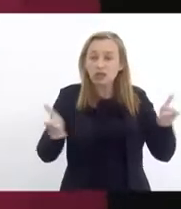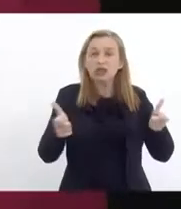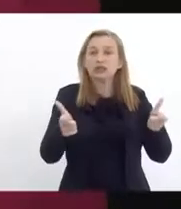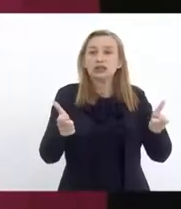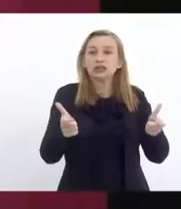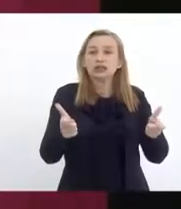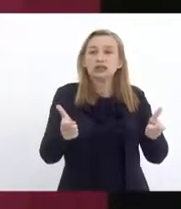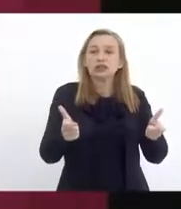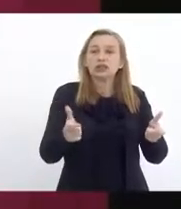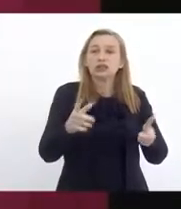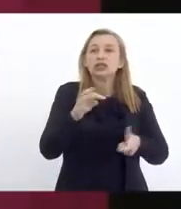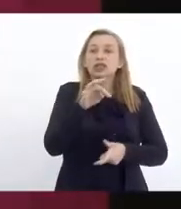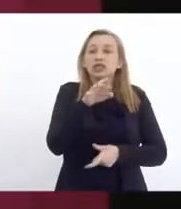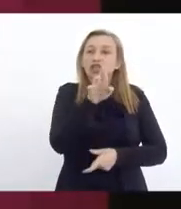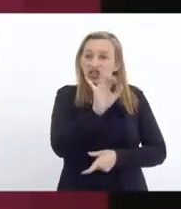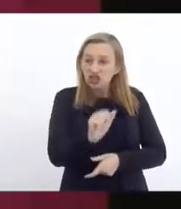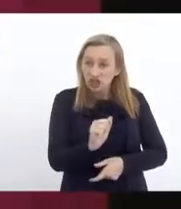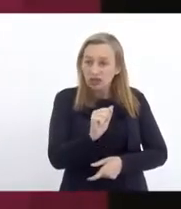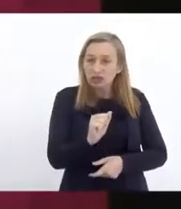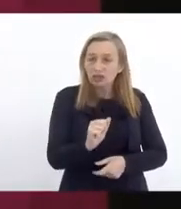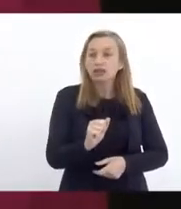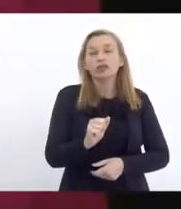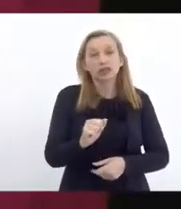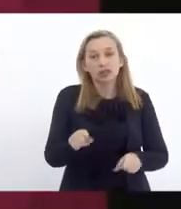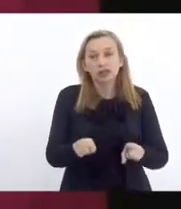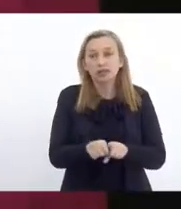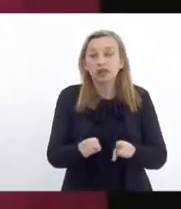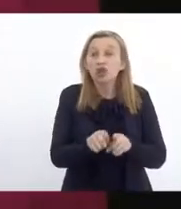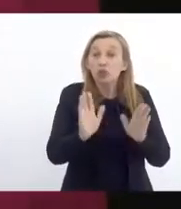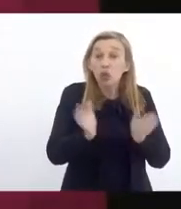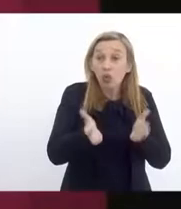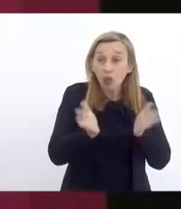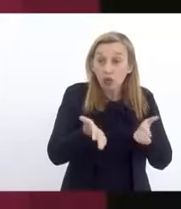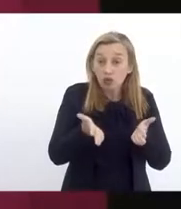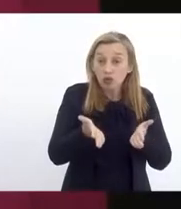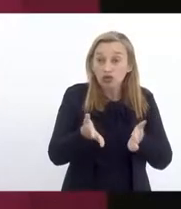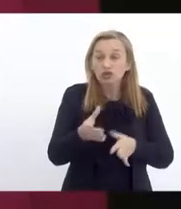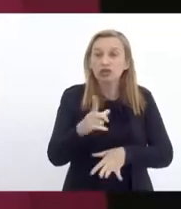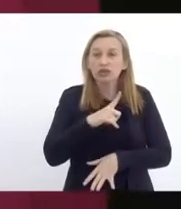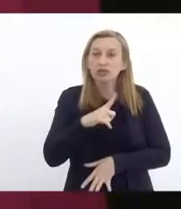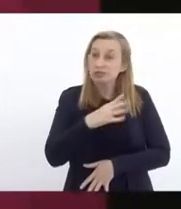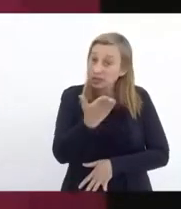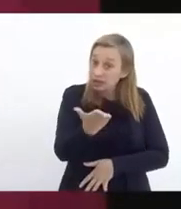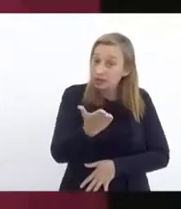com a Cristina Poderosa e saiu hoje. Hoje nós estamos aí